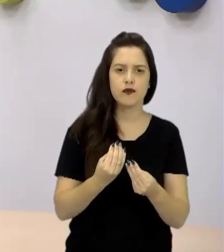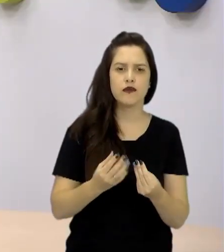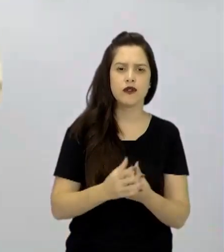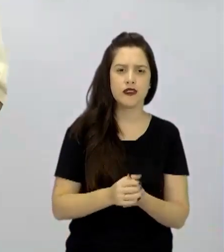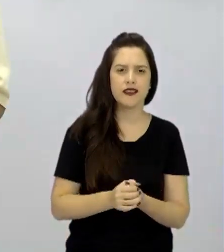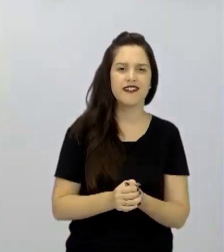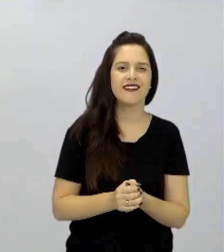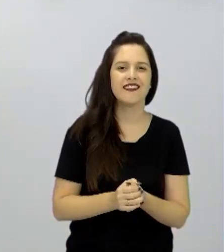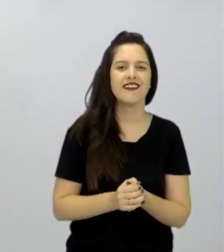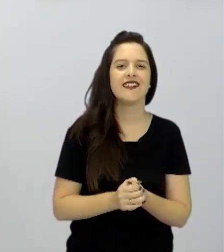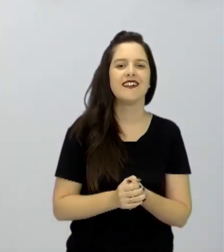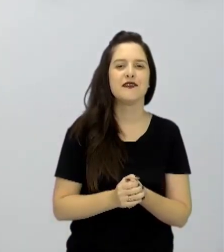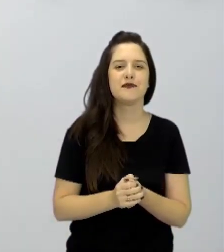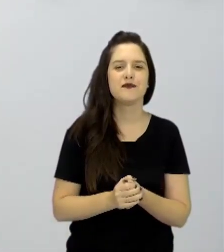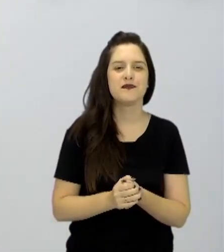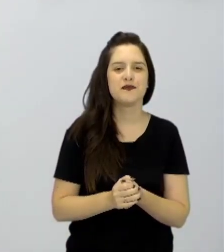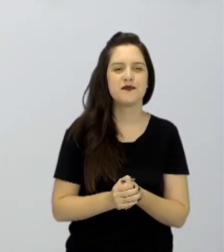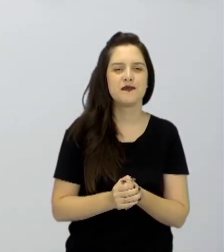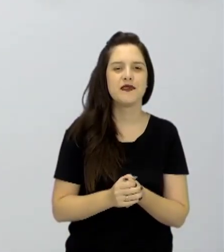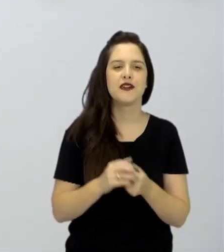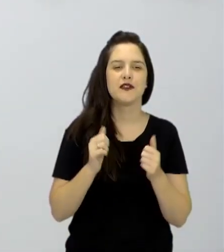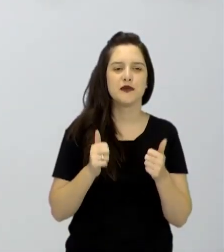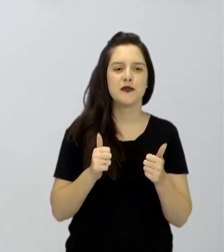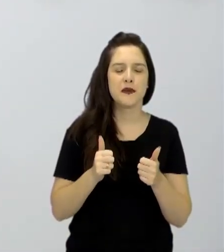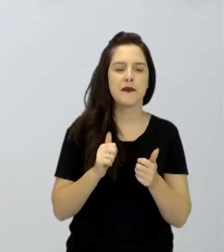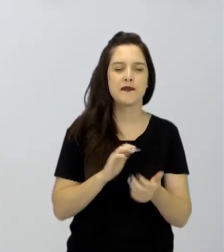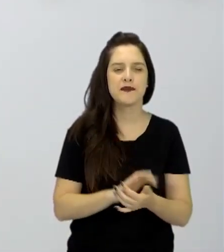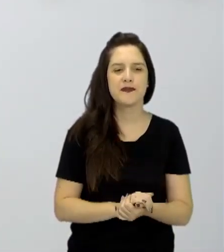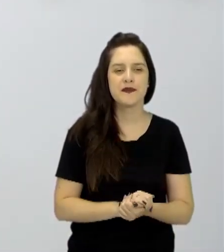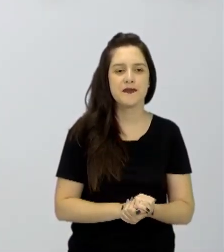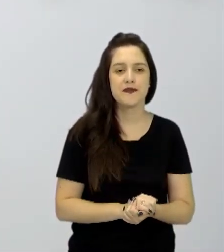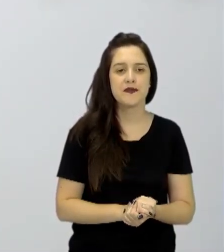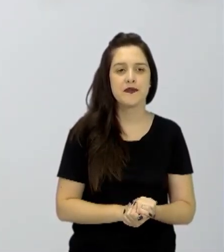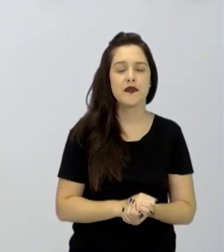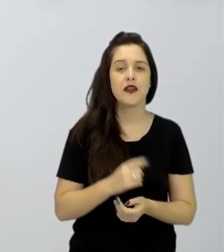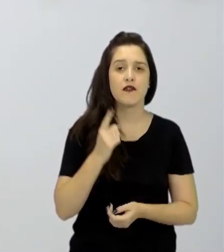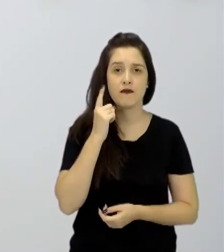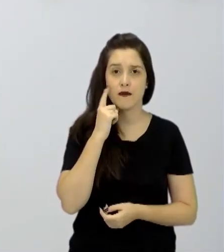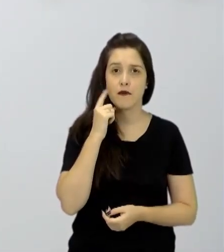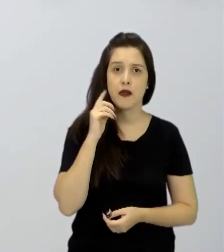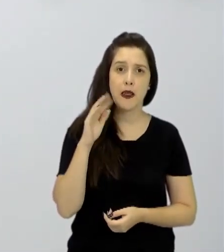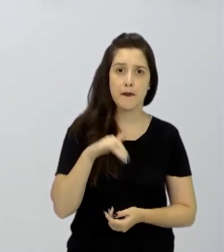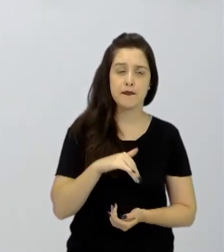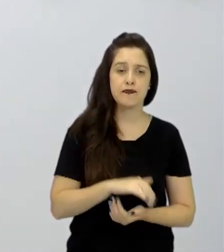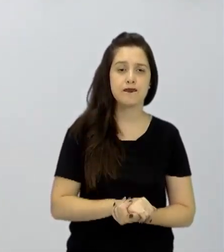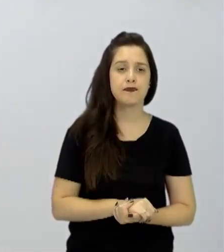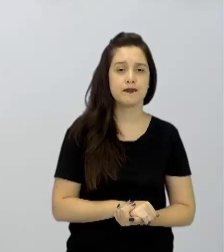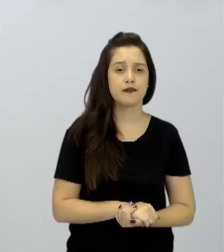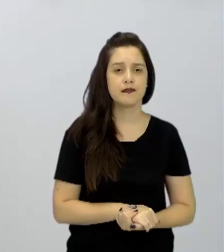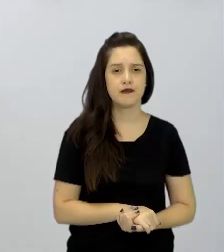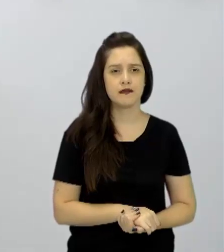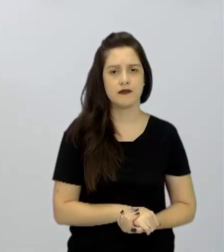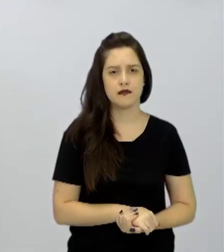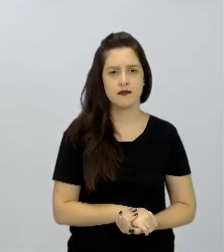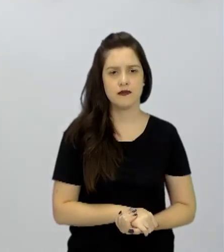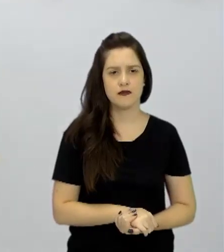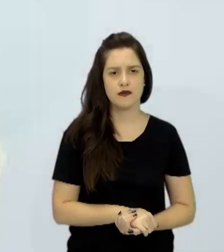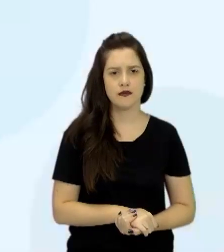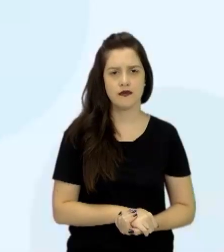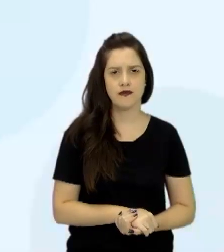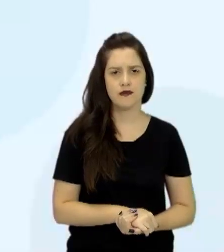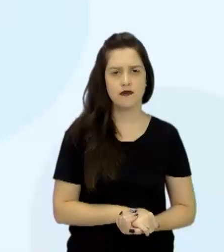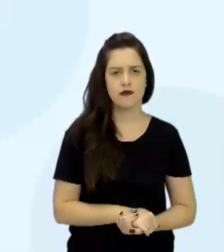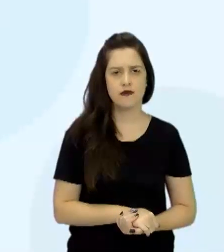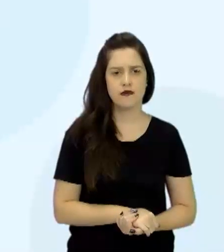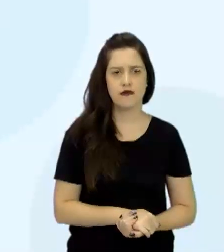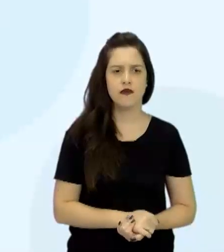olha só. lá, hein? Tudo bem? Legal. Então vamos lá. Vamos lá. Só passando aqui,